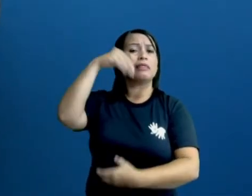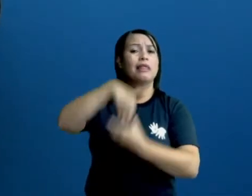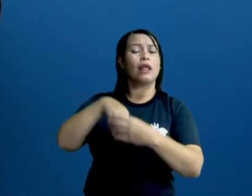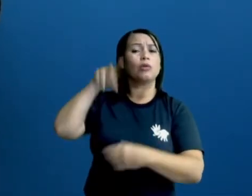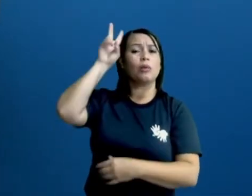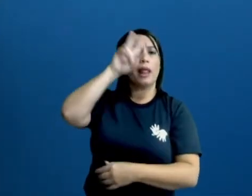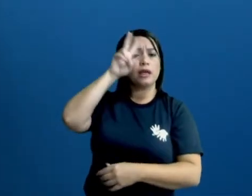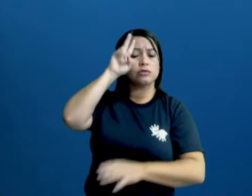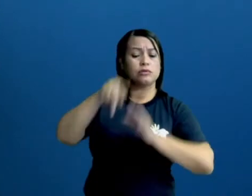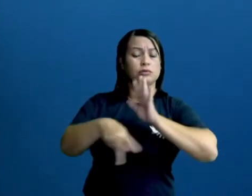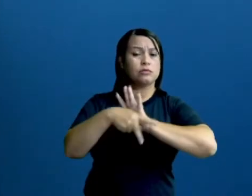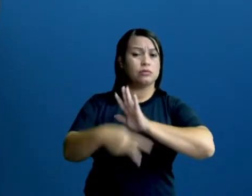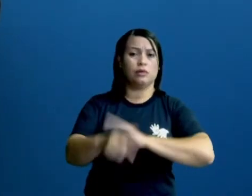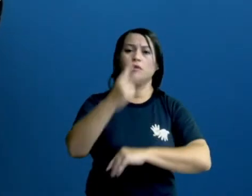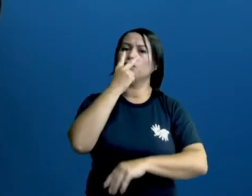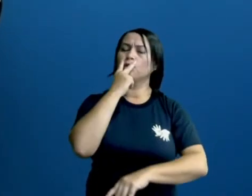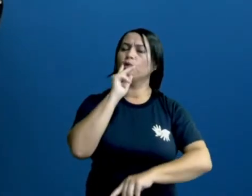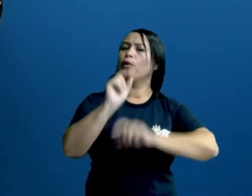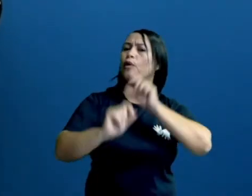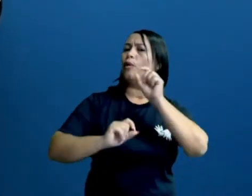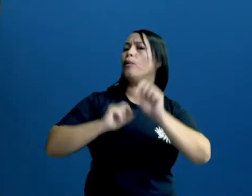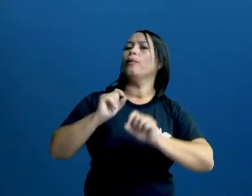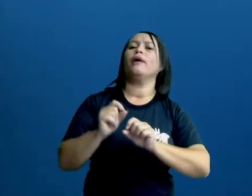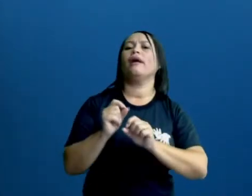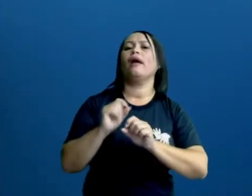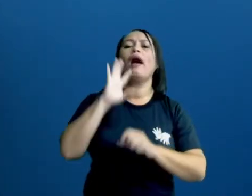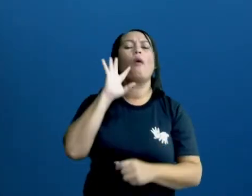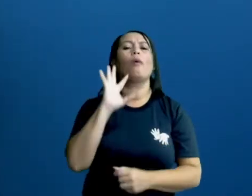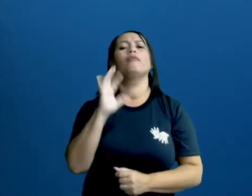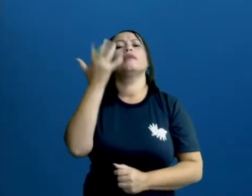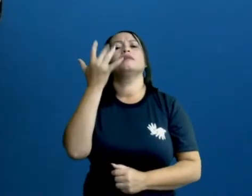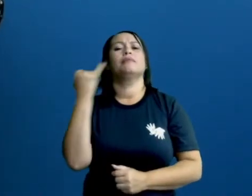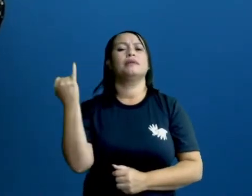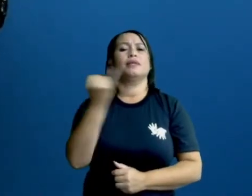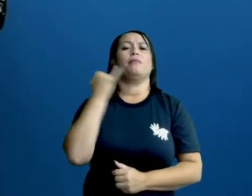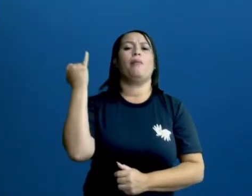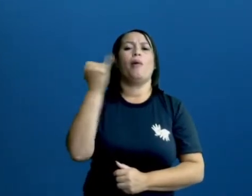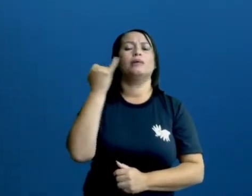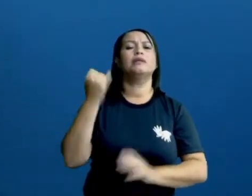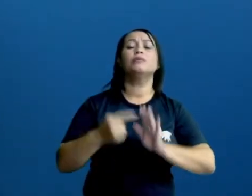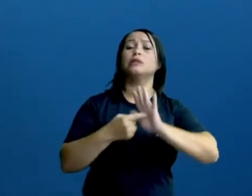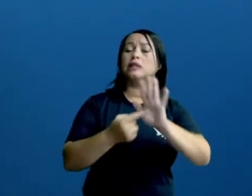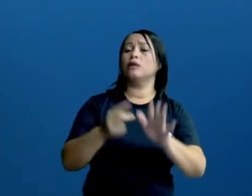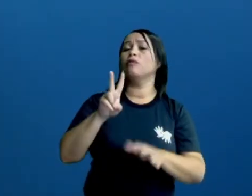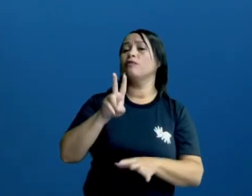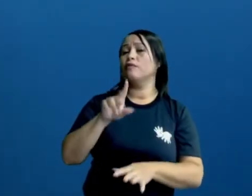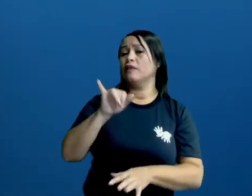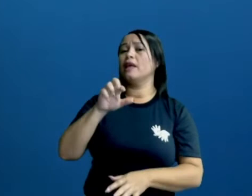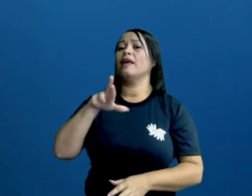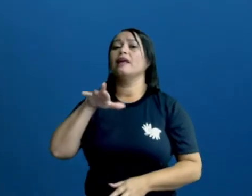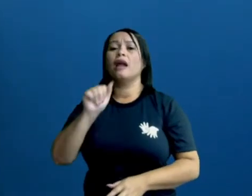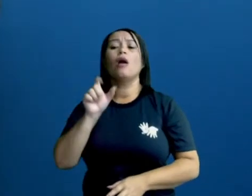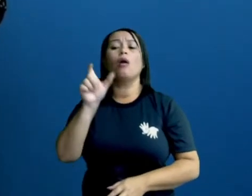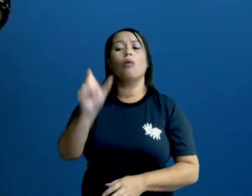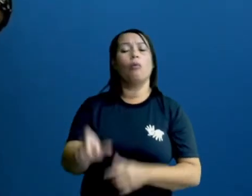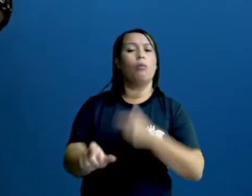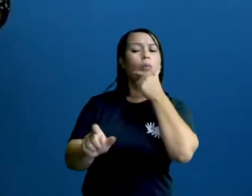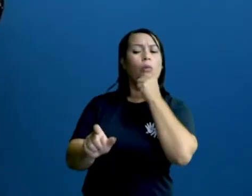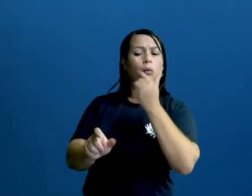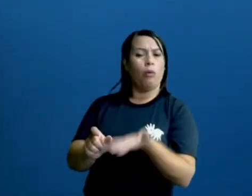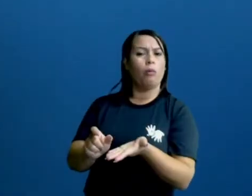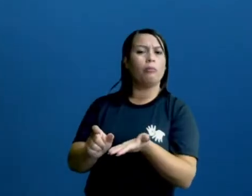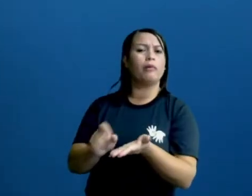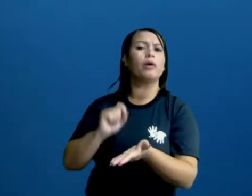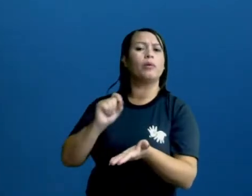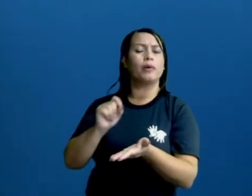história de Vitória de Santo Antão, acontecimentos importantes. João Fernandes Vieira, por ter sido um